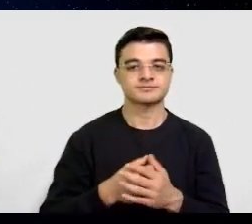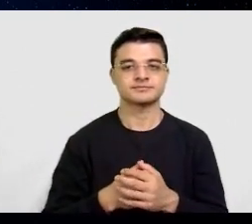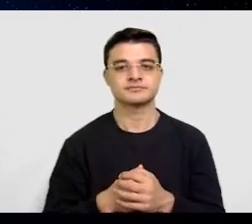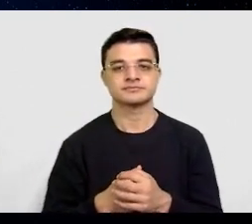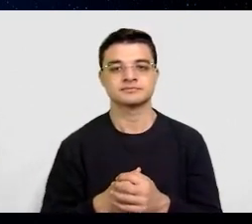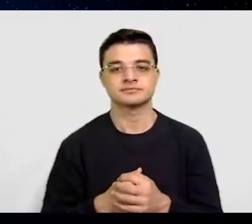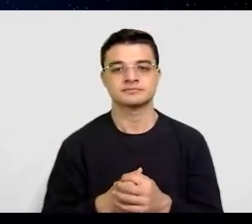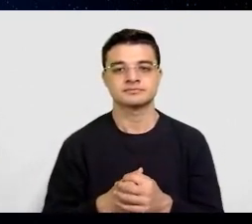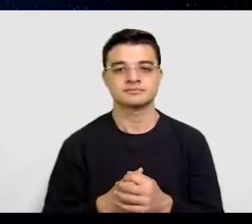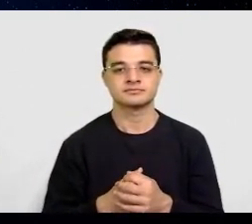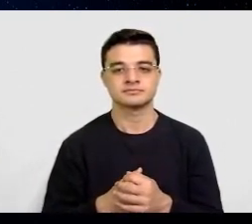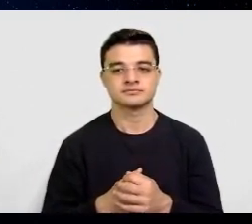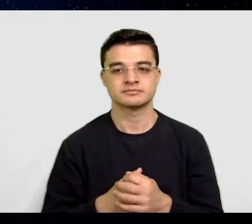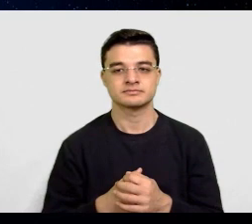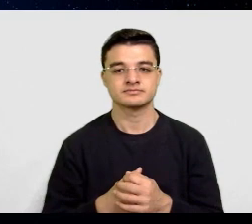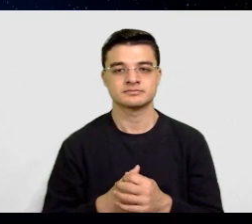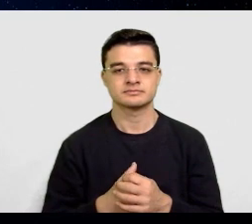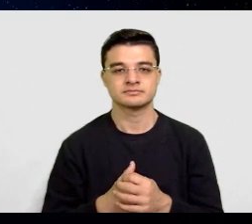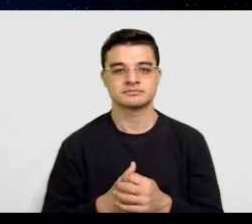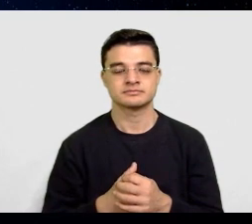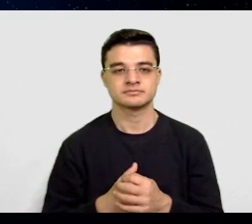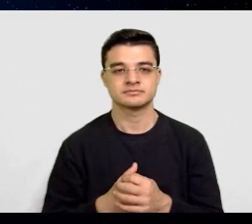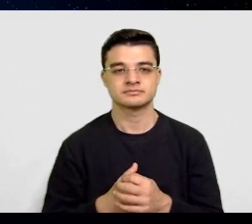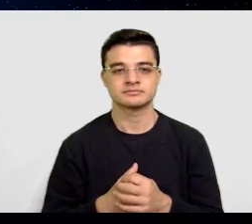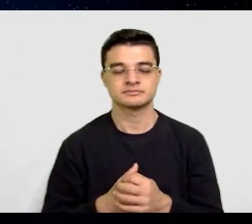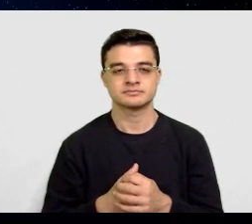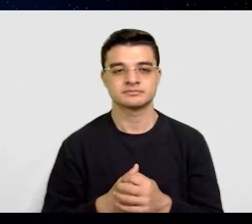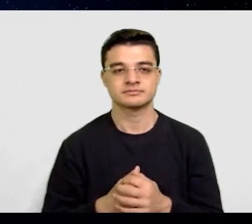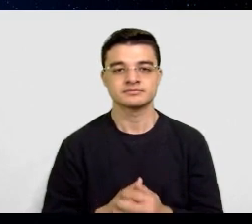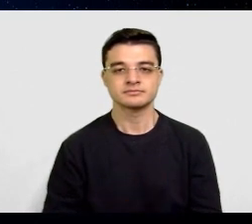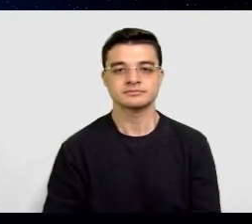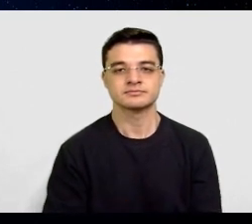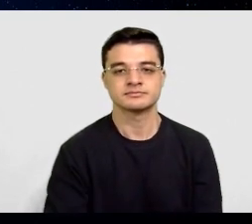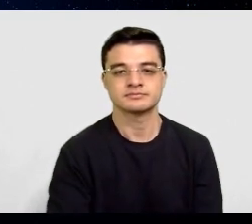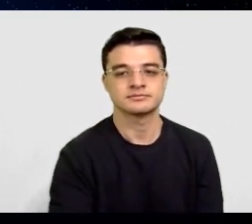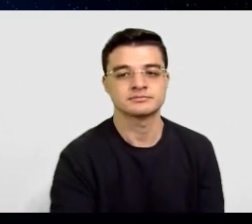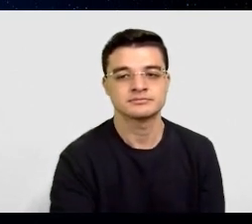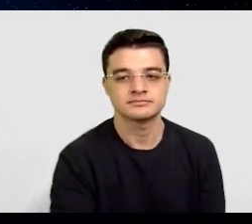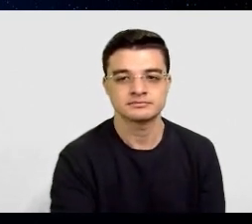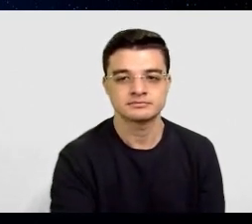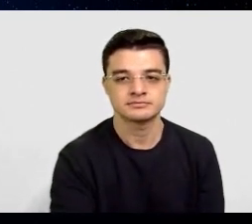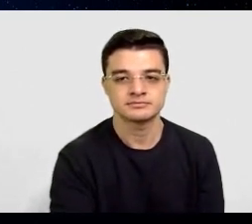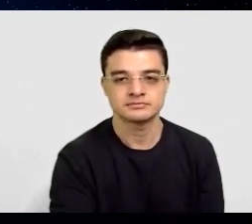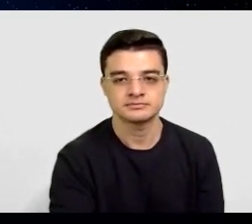ela ocorre aqui, ó, nessa parte do código. Deixa eu aumentar um pouco aqui para ver se vocês conseguem